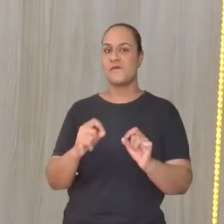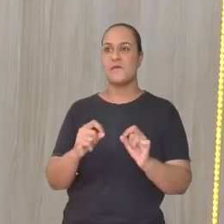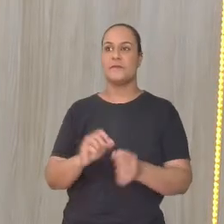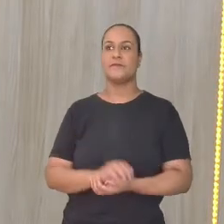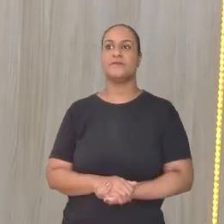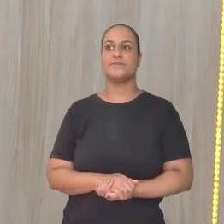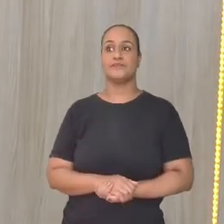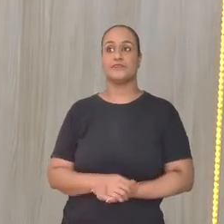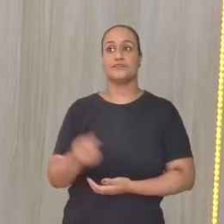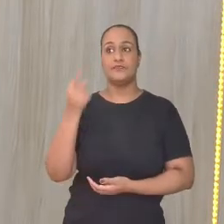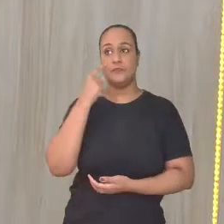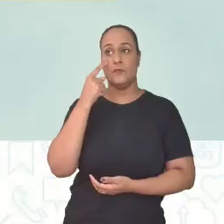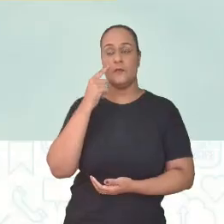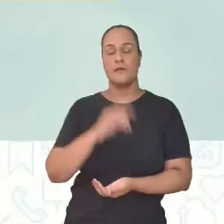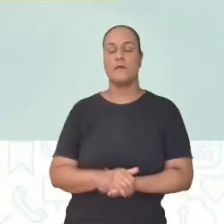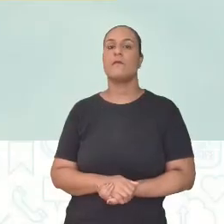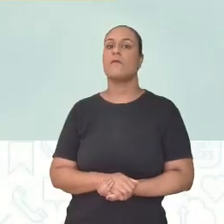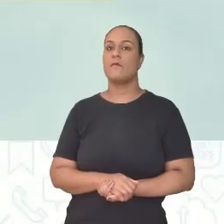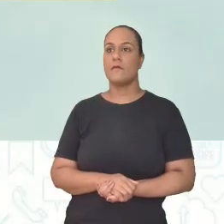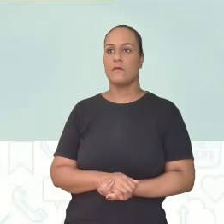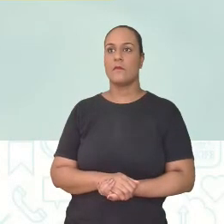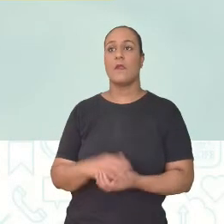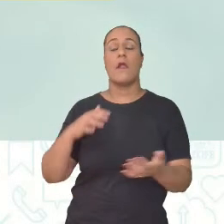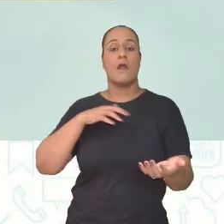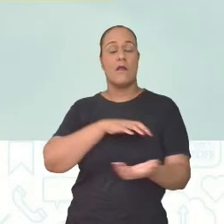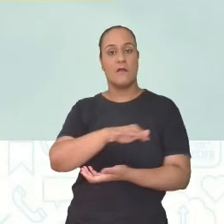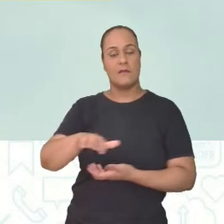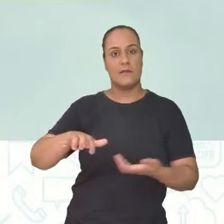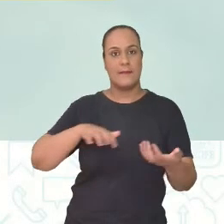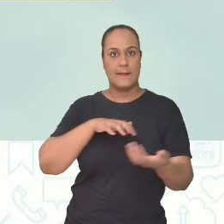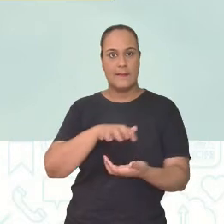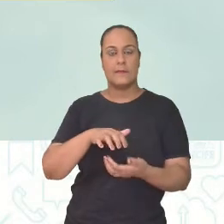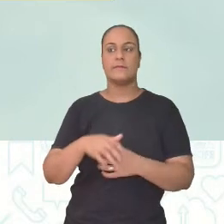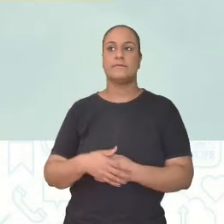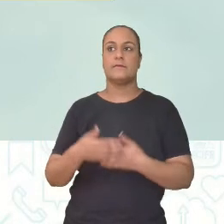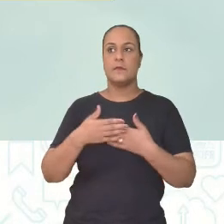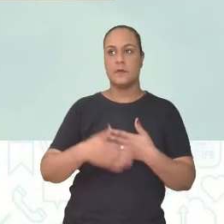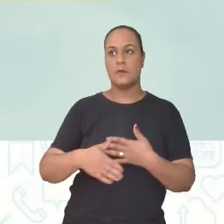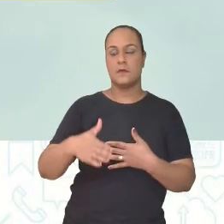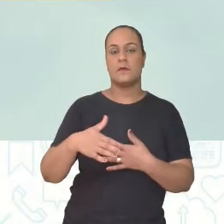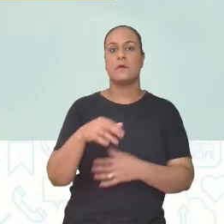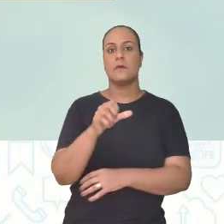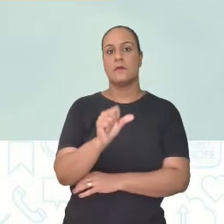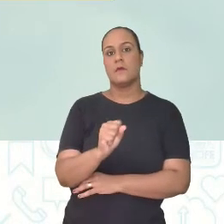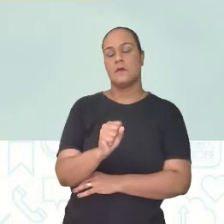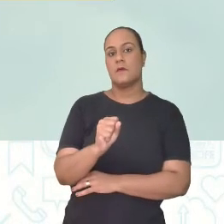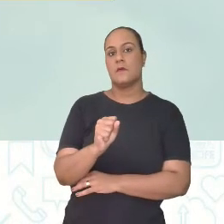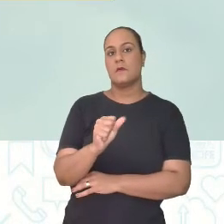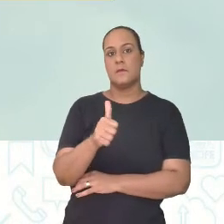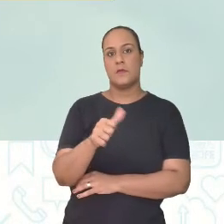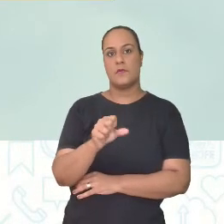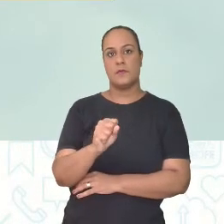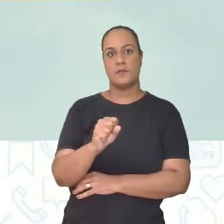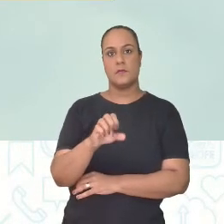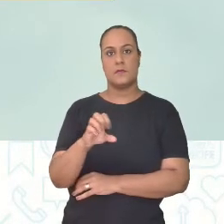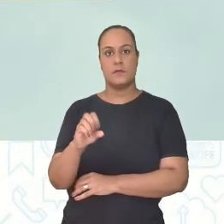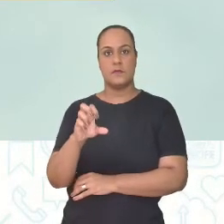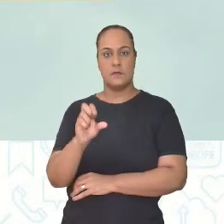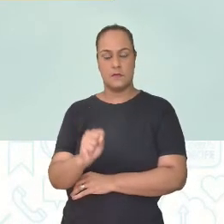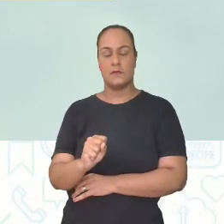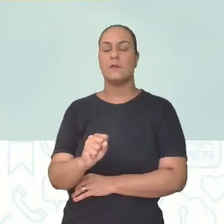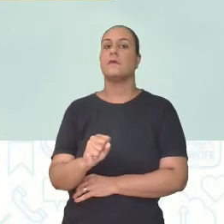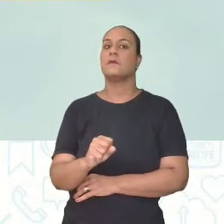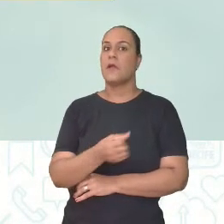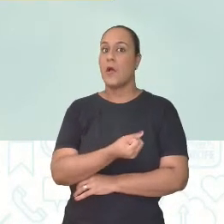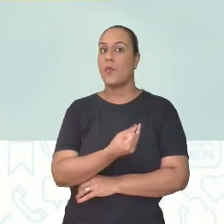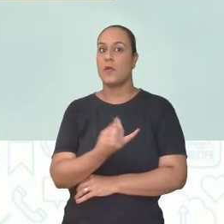Revolução. Vejam só. A Revolução, né? A partir de 1808, aumenta o número de